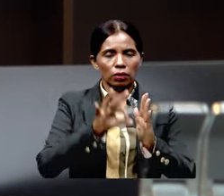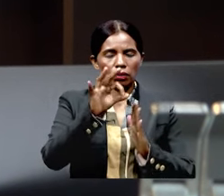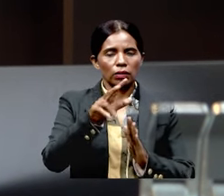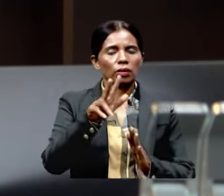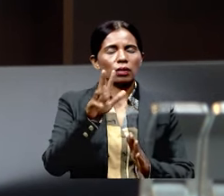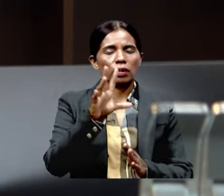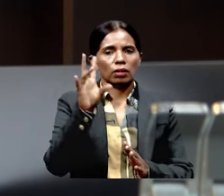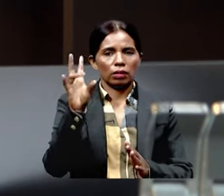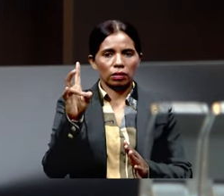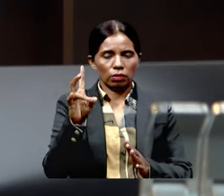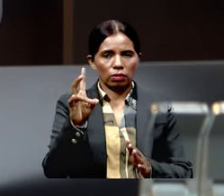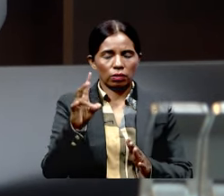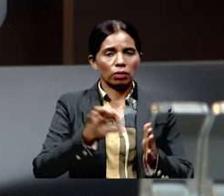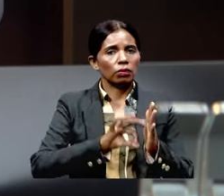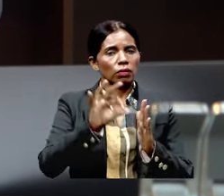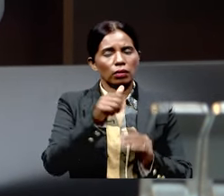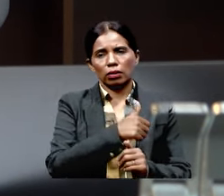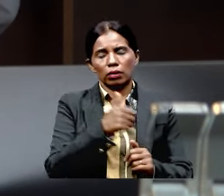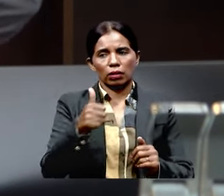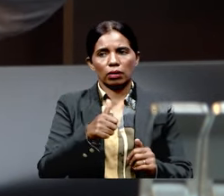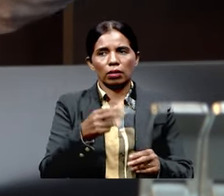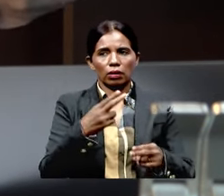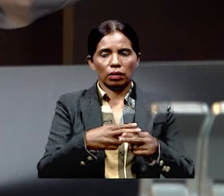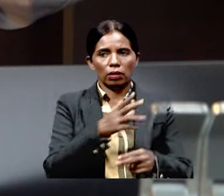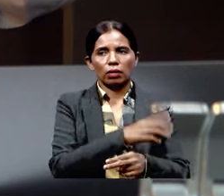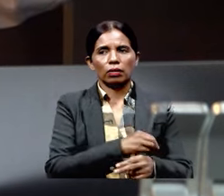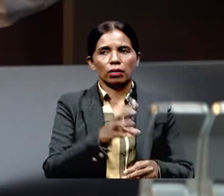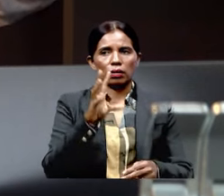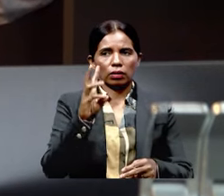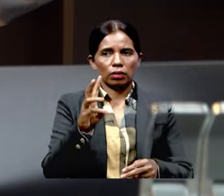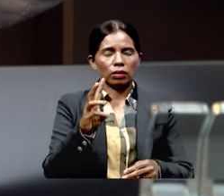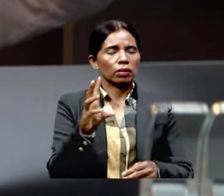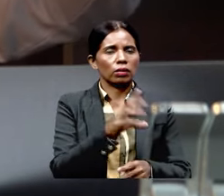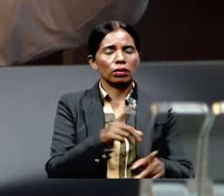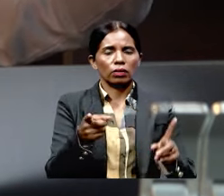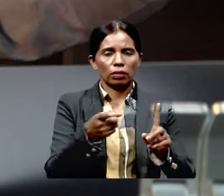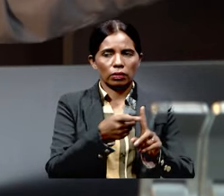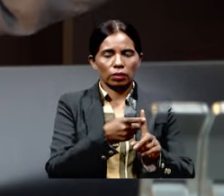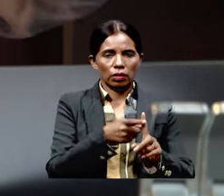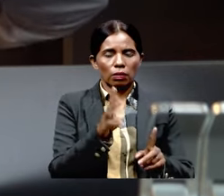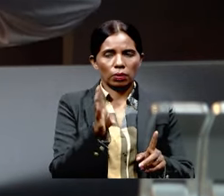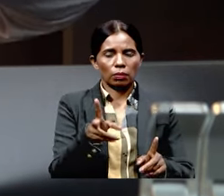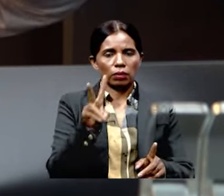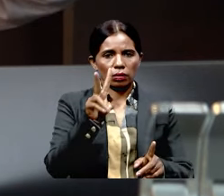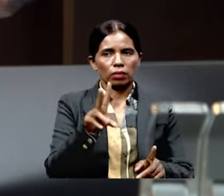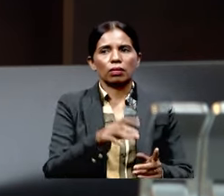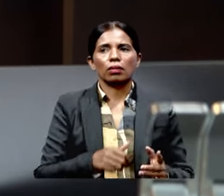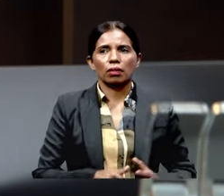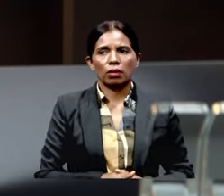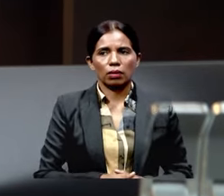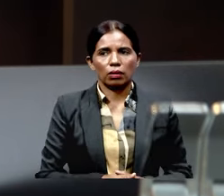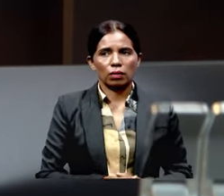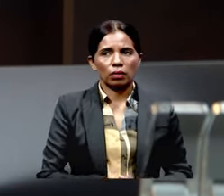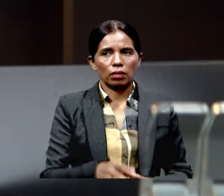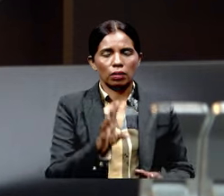kurs ho tu yang persisa maka narang kat mata kuliah 6 vezes 7 ne kala 40 ruiz min 40 vezes para ma